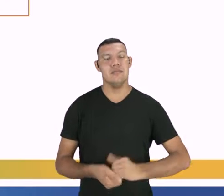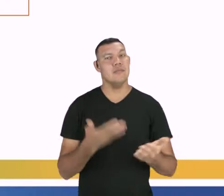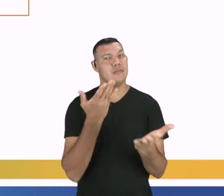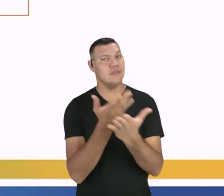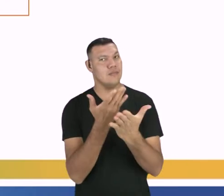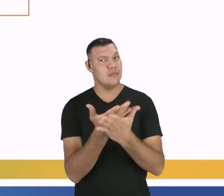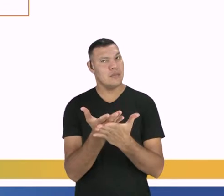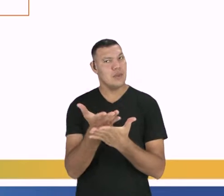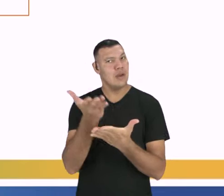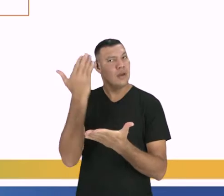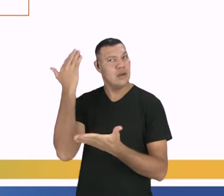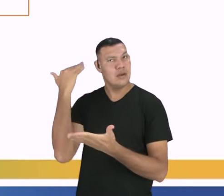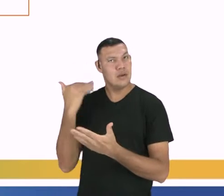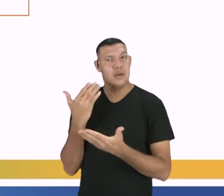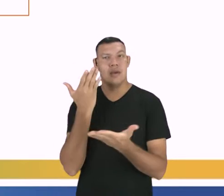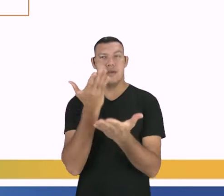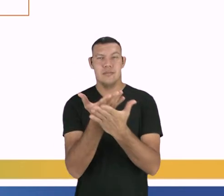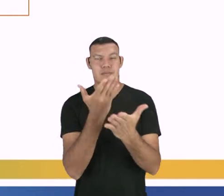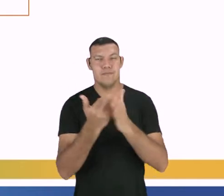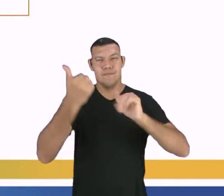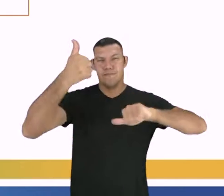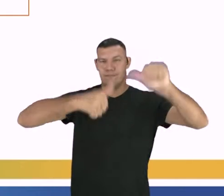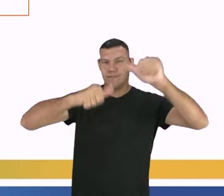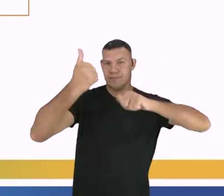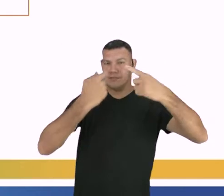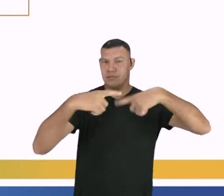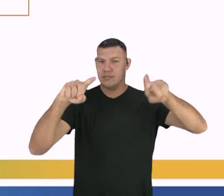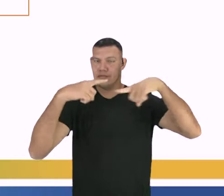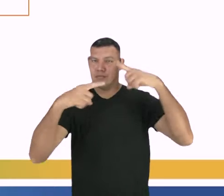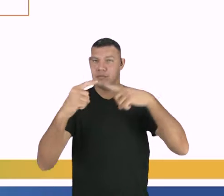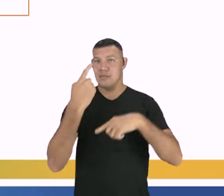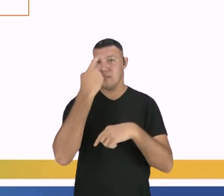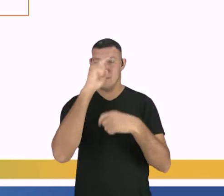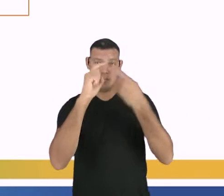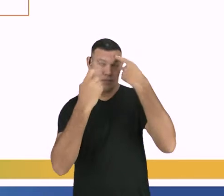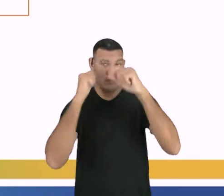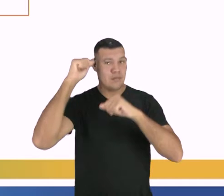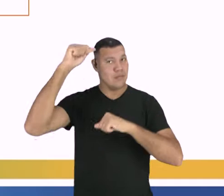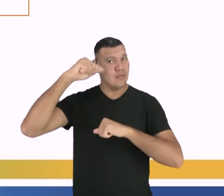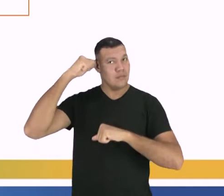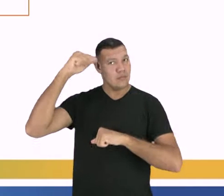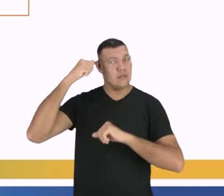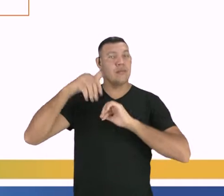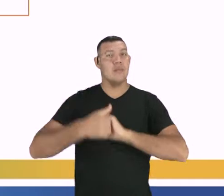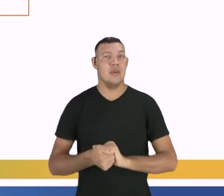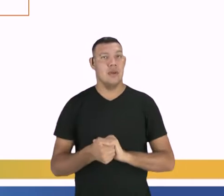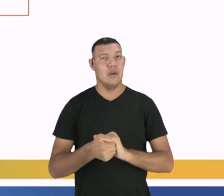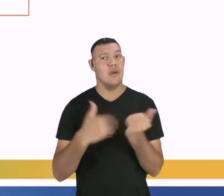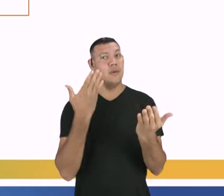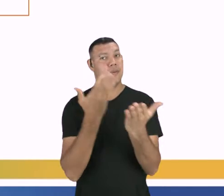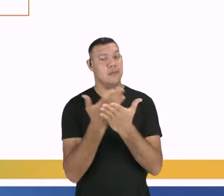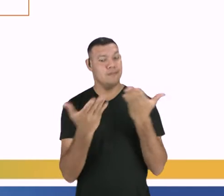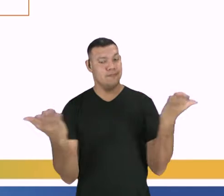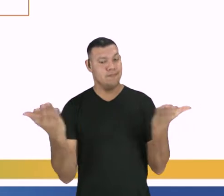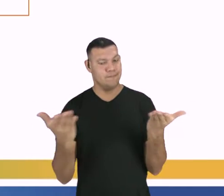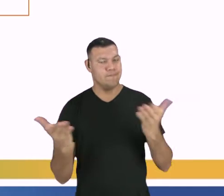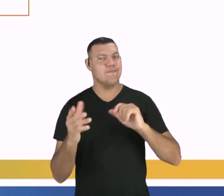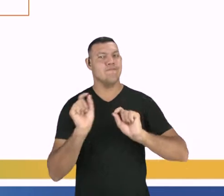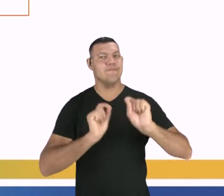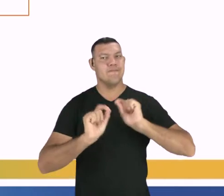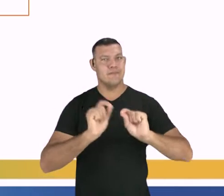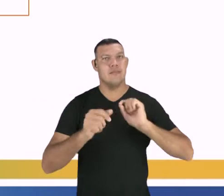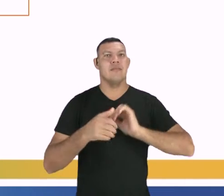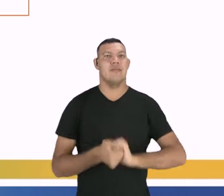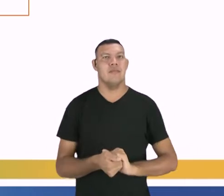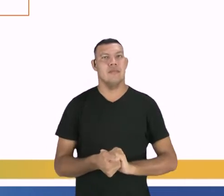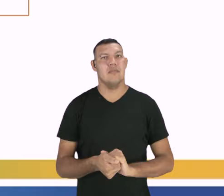Na aula anterior, estudamos sobre análise de músicas e produções artísticas. Na aula de hoje, iremos